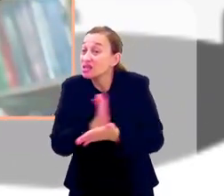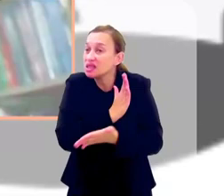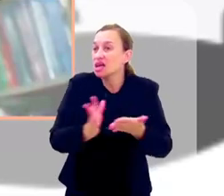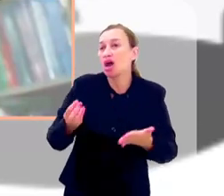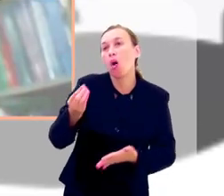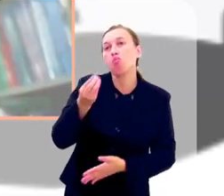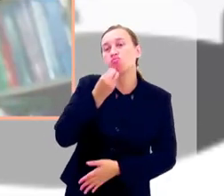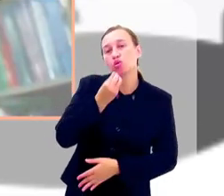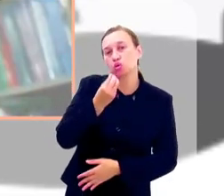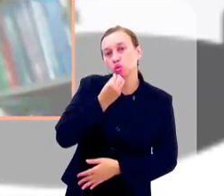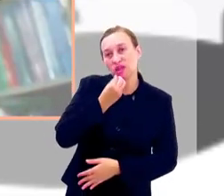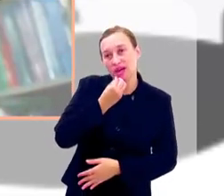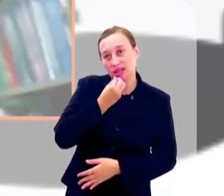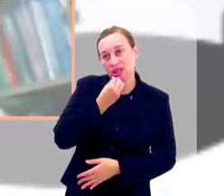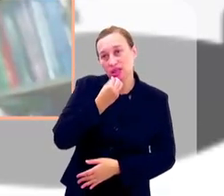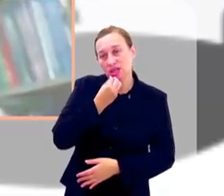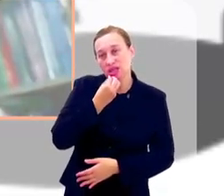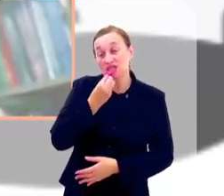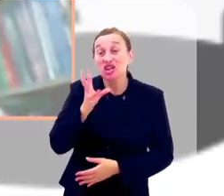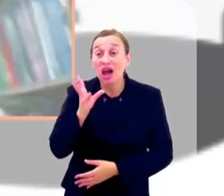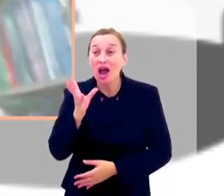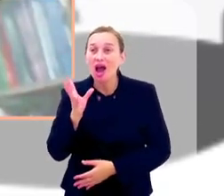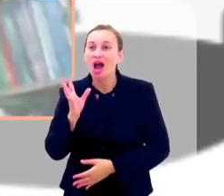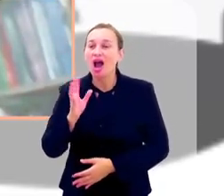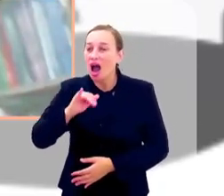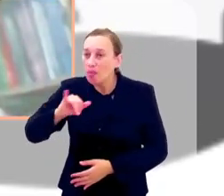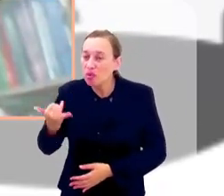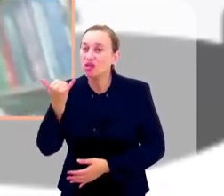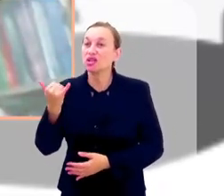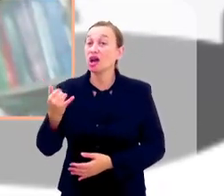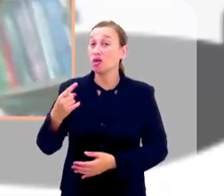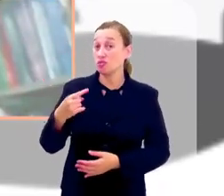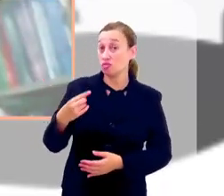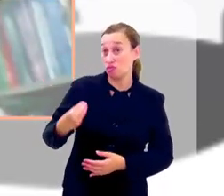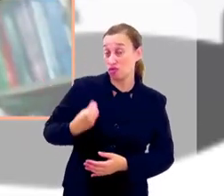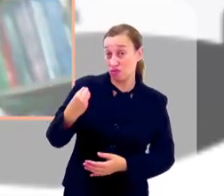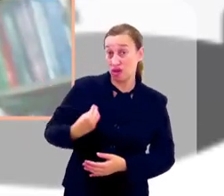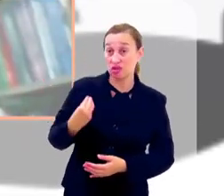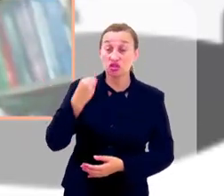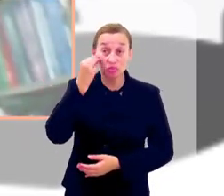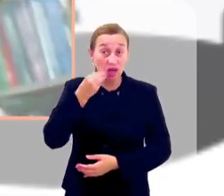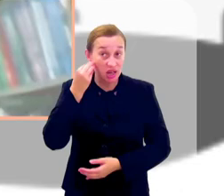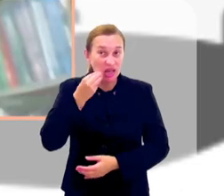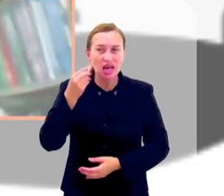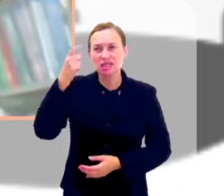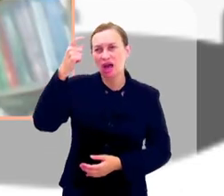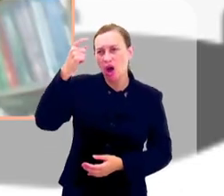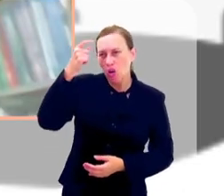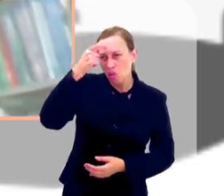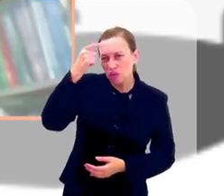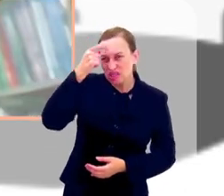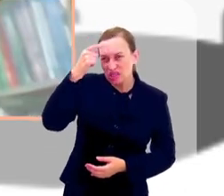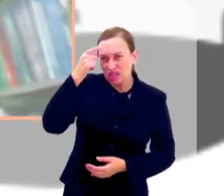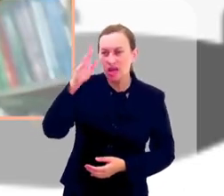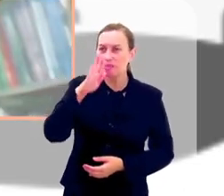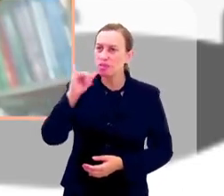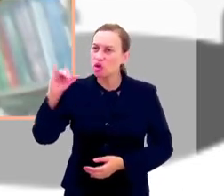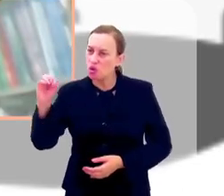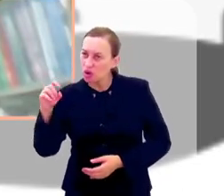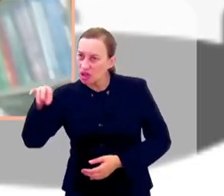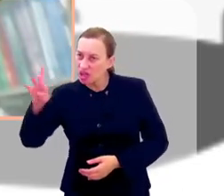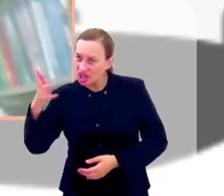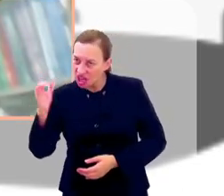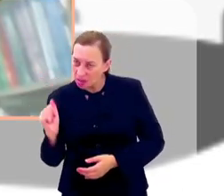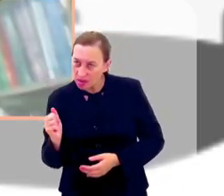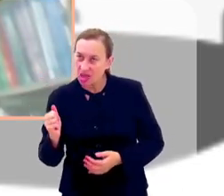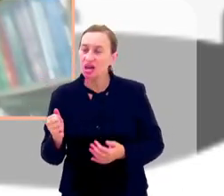às vezes, a oportunidade de curtir o que eu estou vivendo. Então, essa consciência da bioquímica,